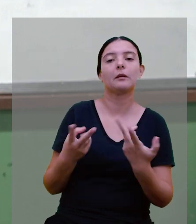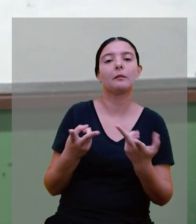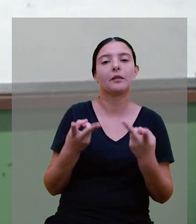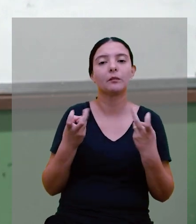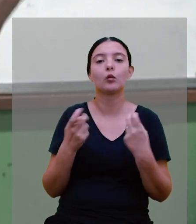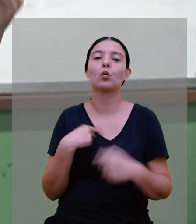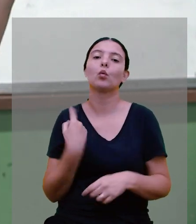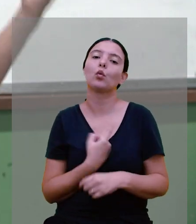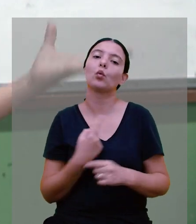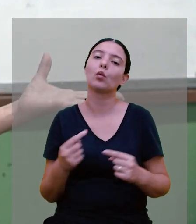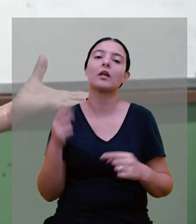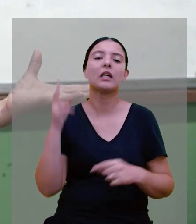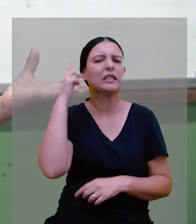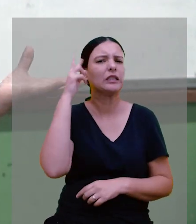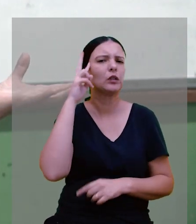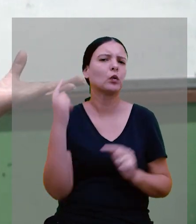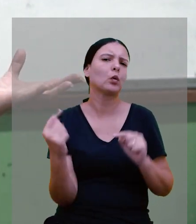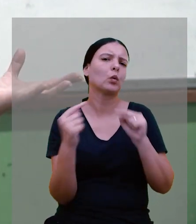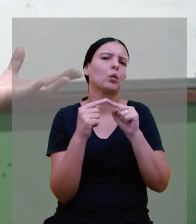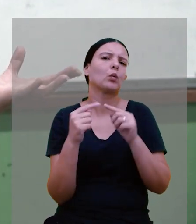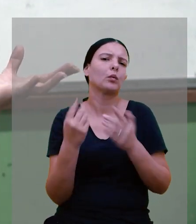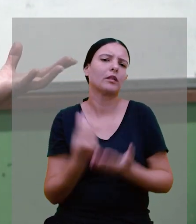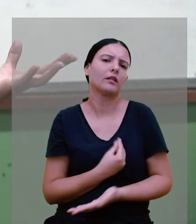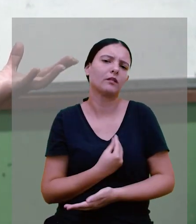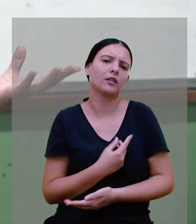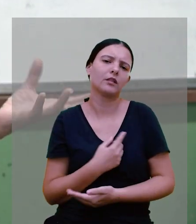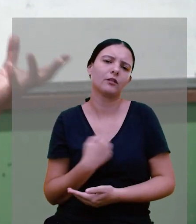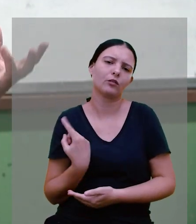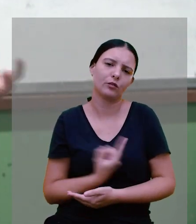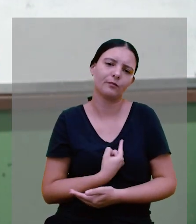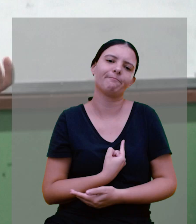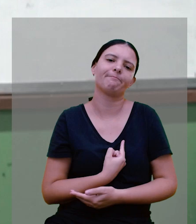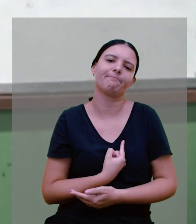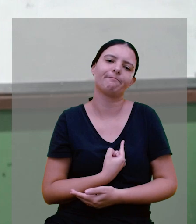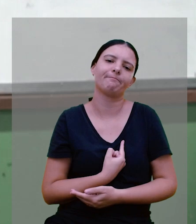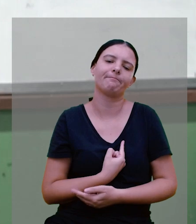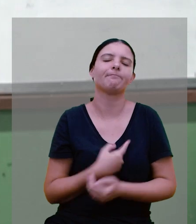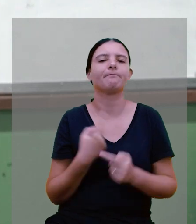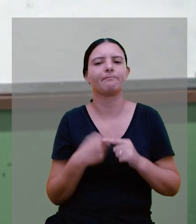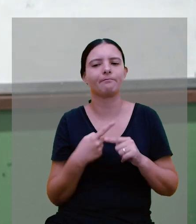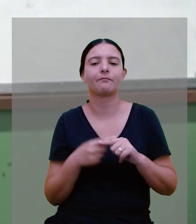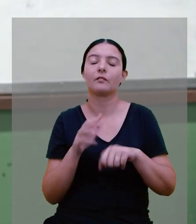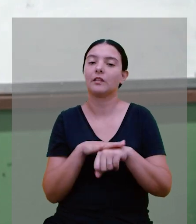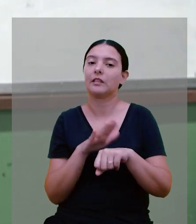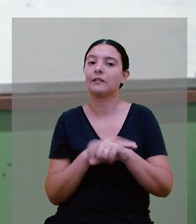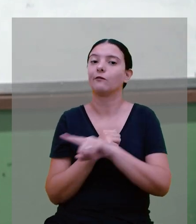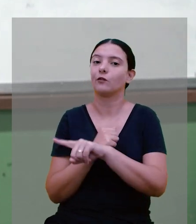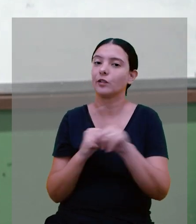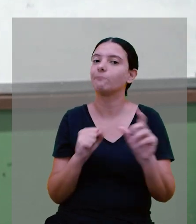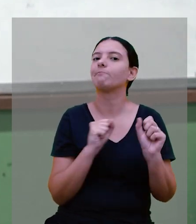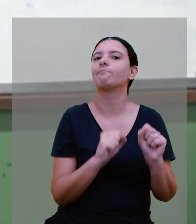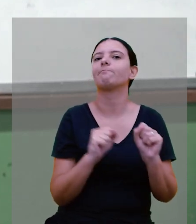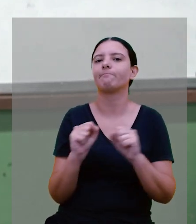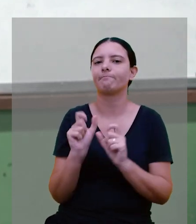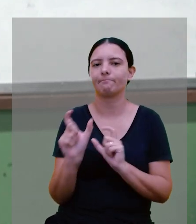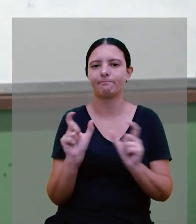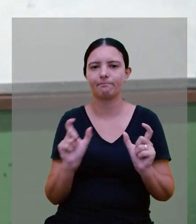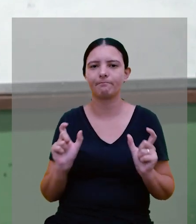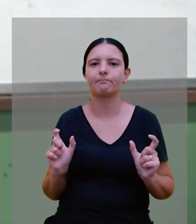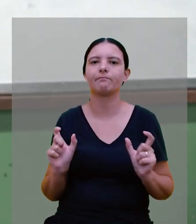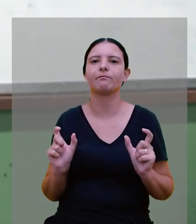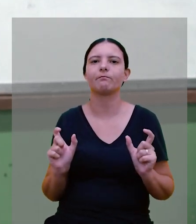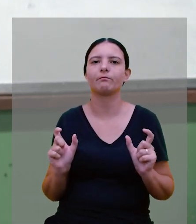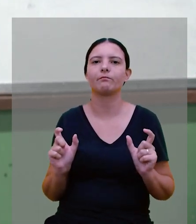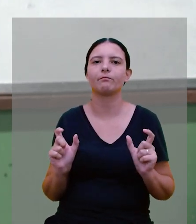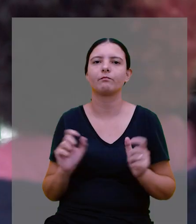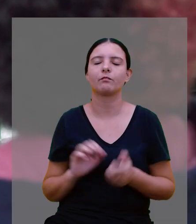gente tem a ver com as histórias que a gente está lendo. E é isso que faz vocês terem poder sobre as palavras,